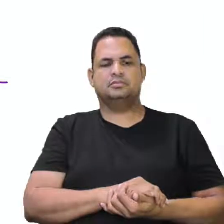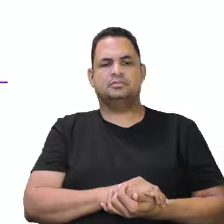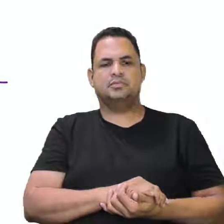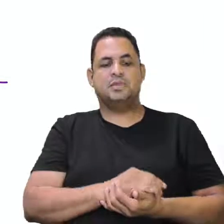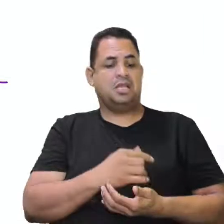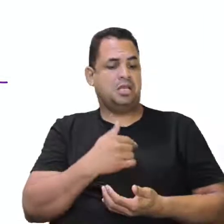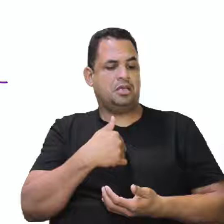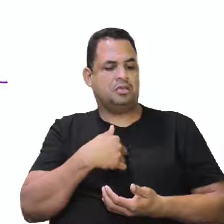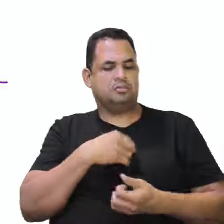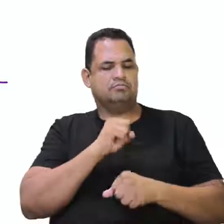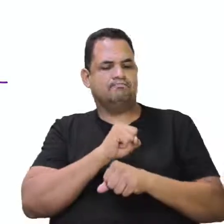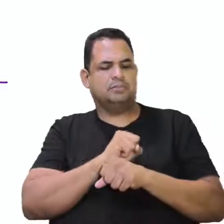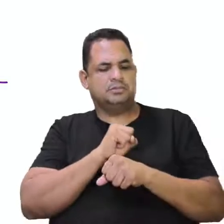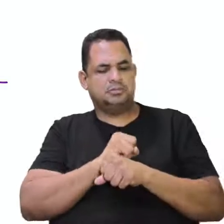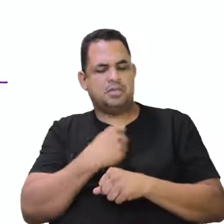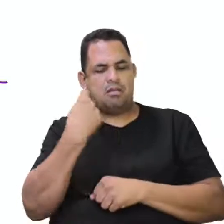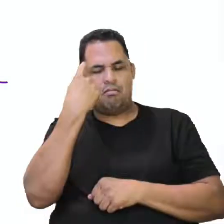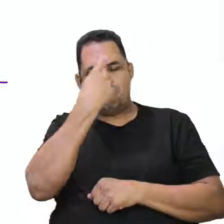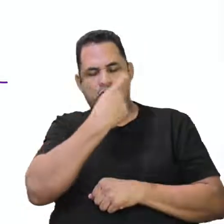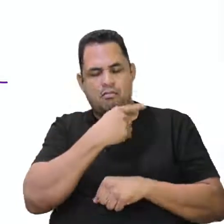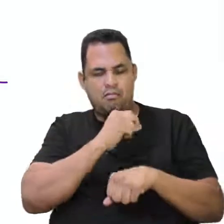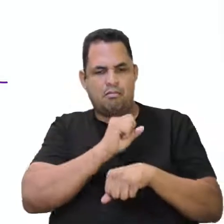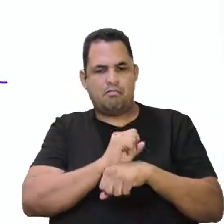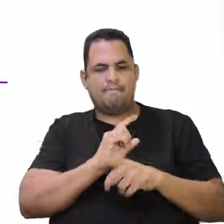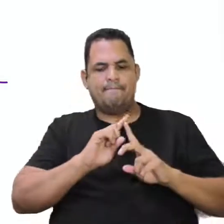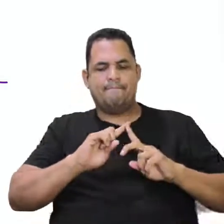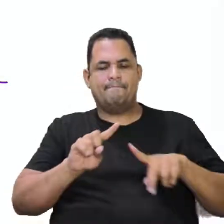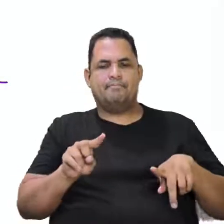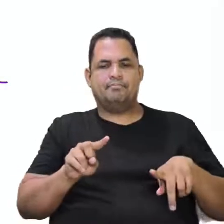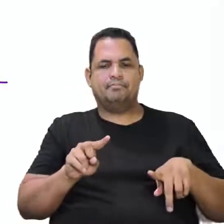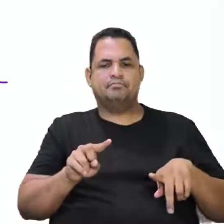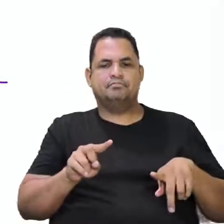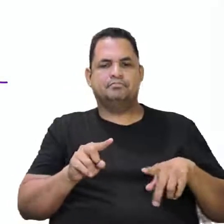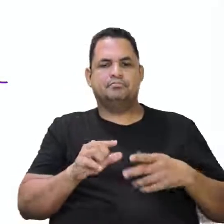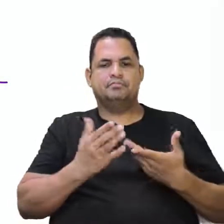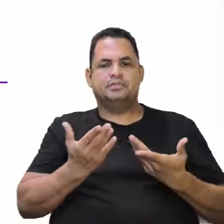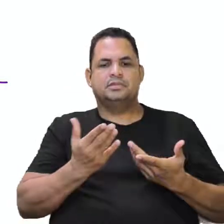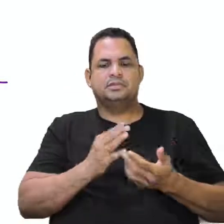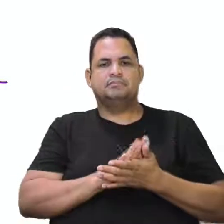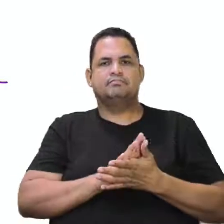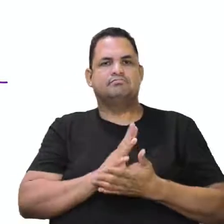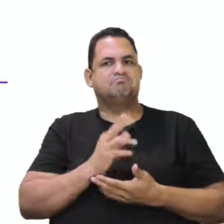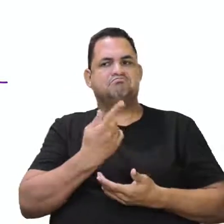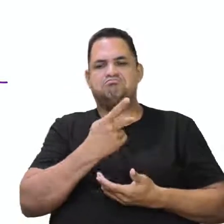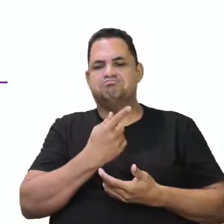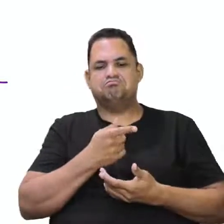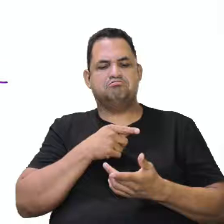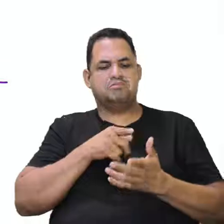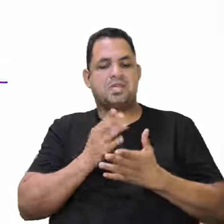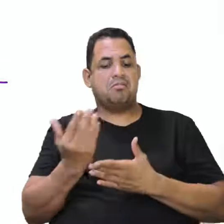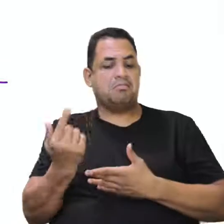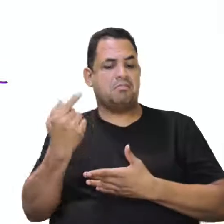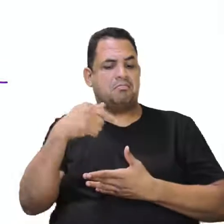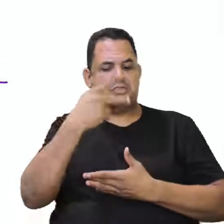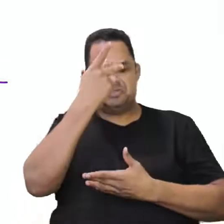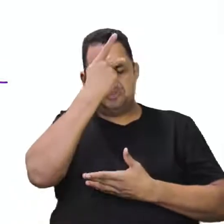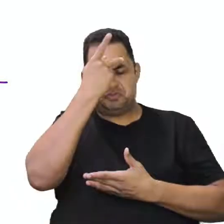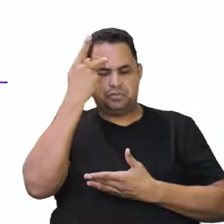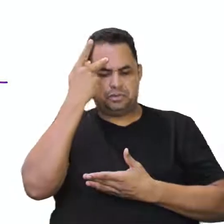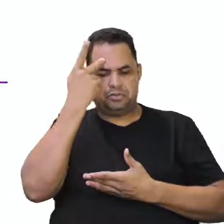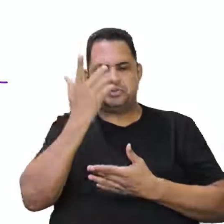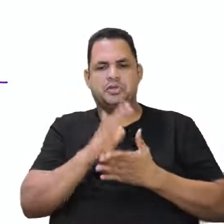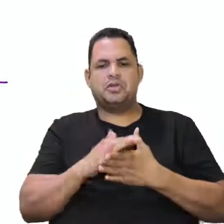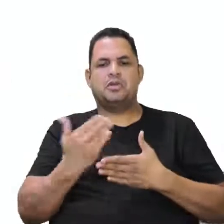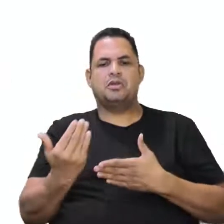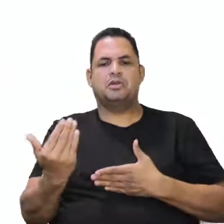Eu esperei por horas, mas no one separado, ninguém veio. Que